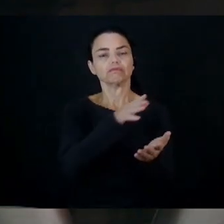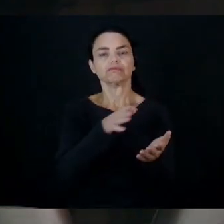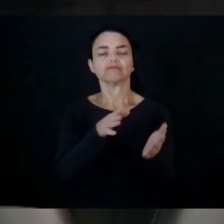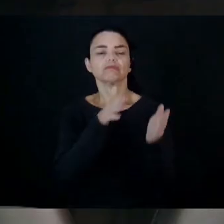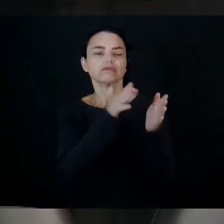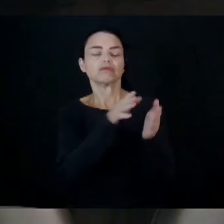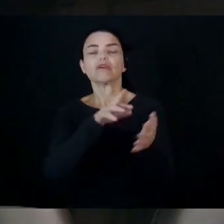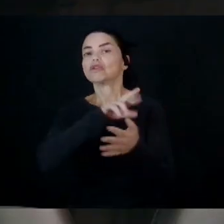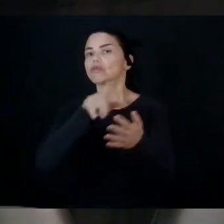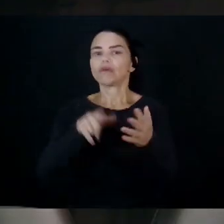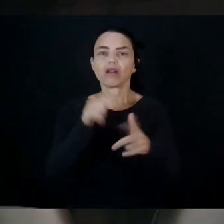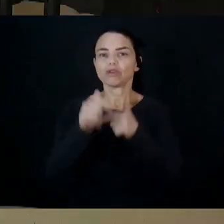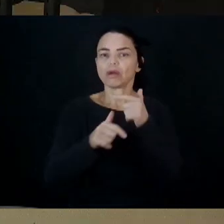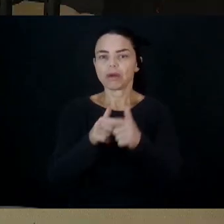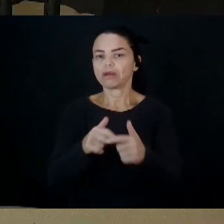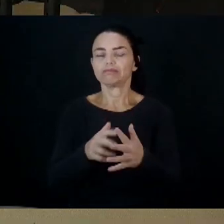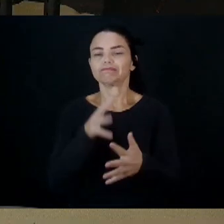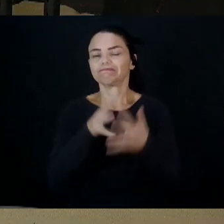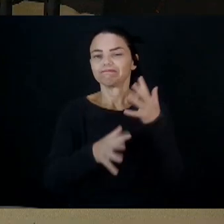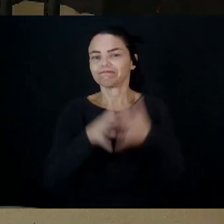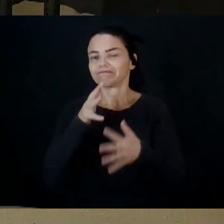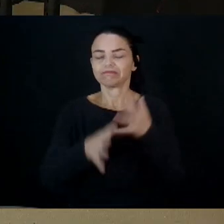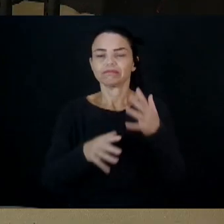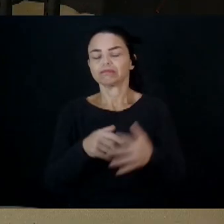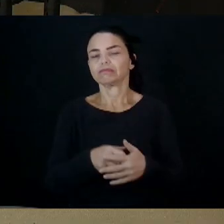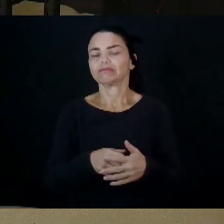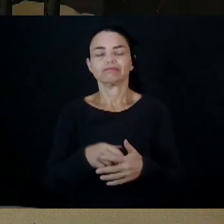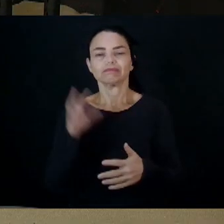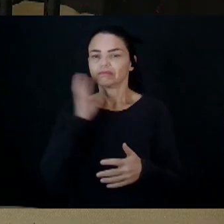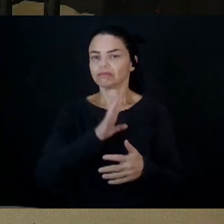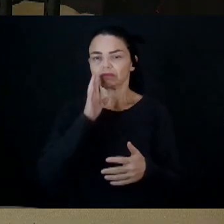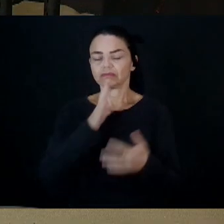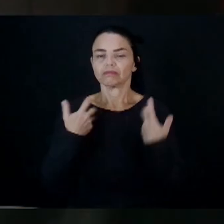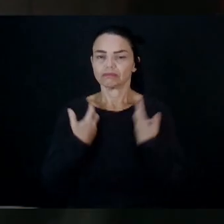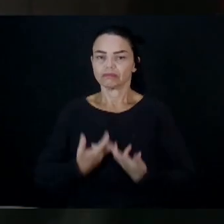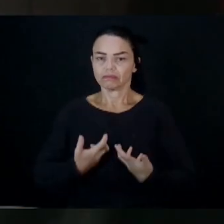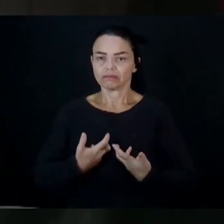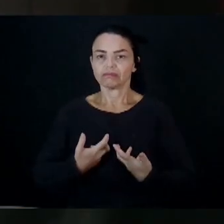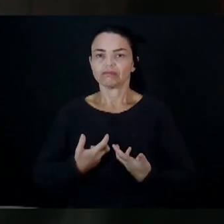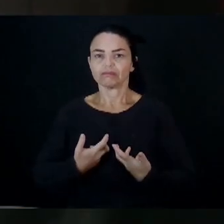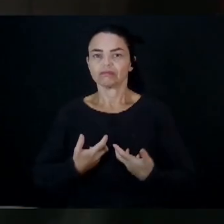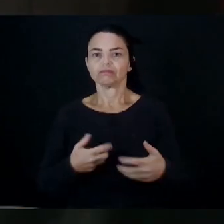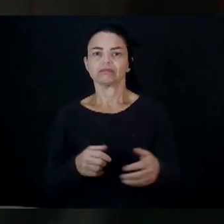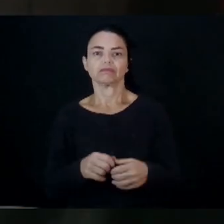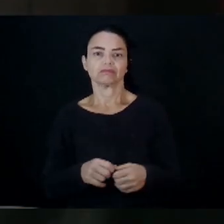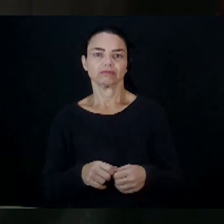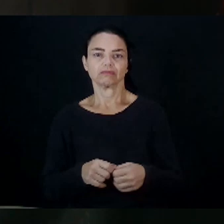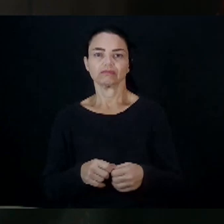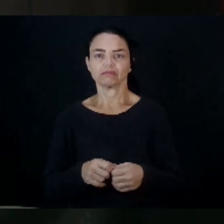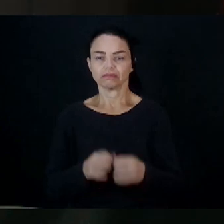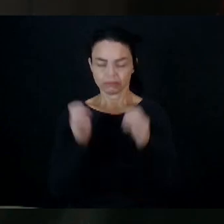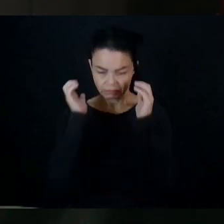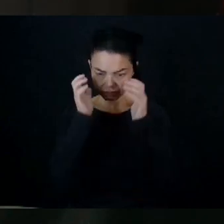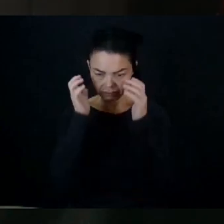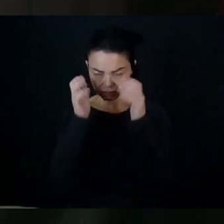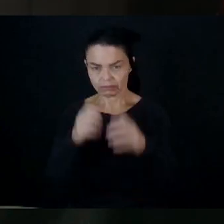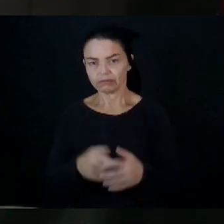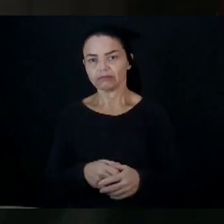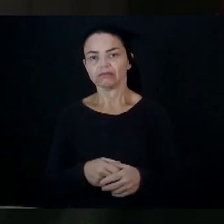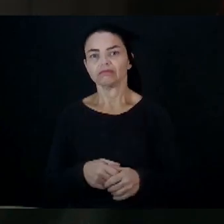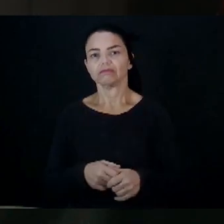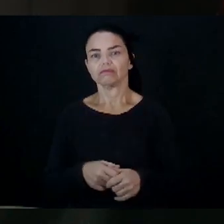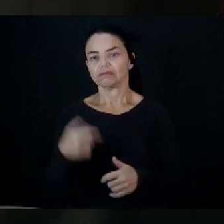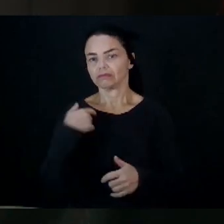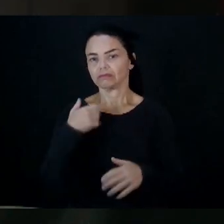dá uma confusão, isso né? Cansa mesmo, sobrecarrega. Sobrecarrega, né? Dá uma confusão no nosso cérebro. Eu, às vezes,